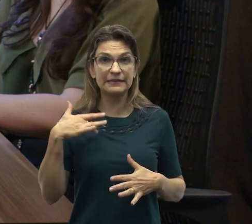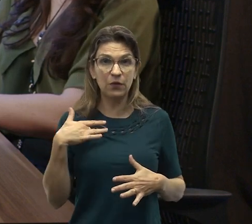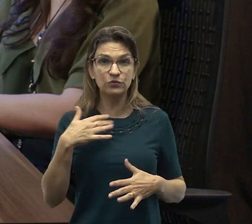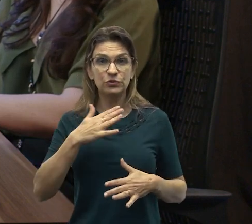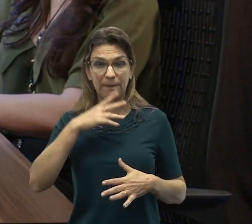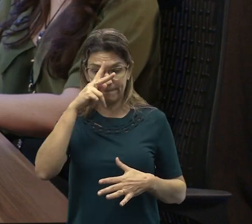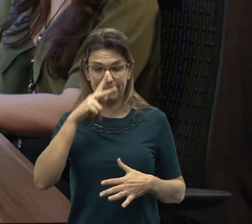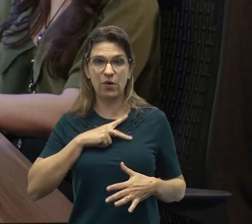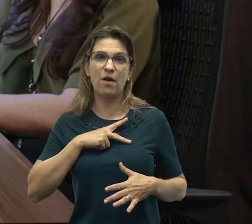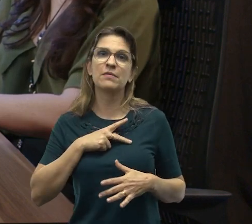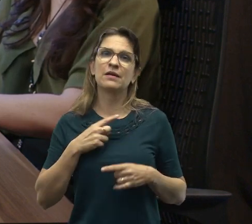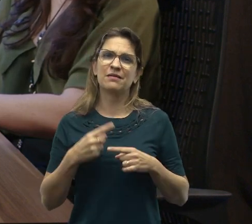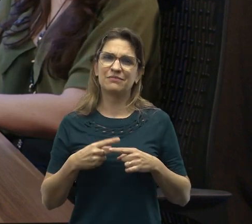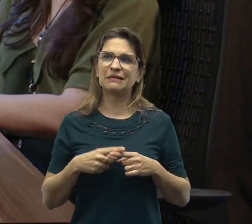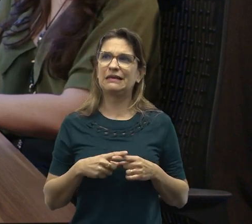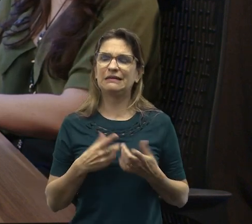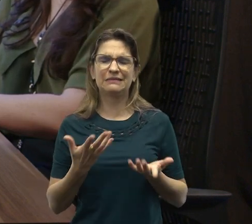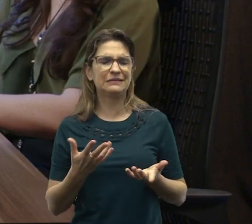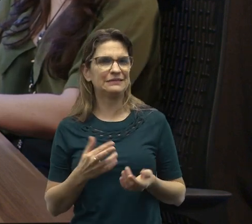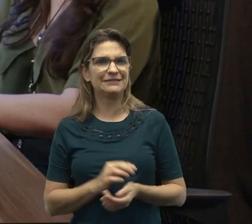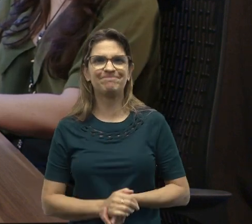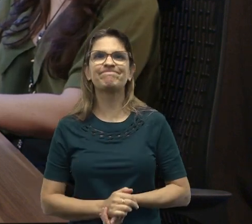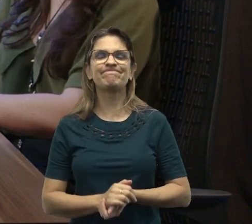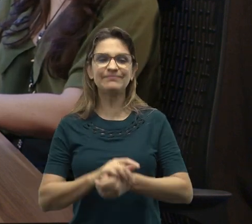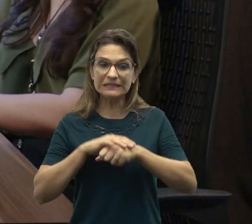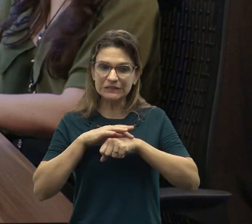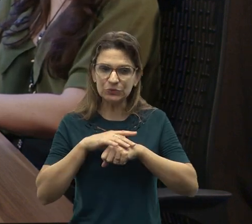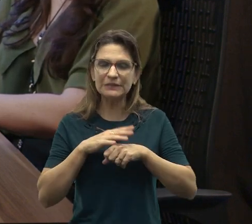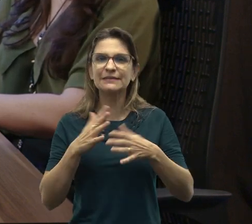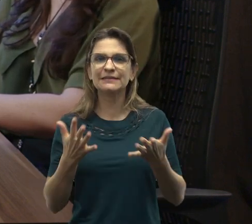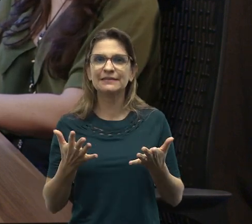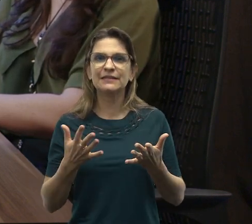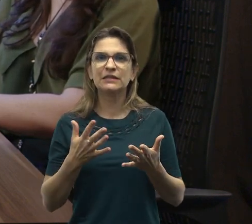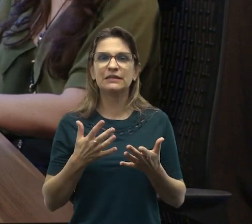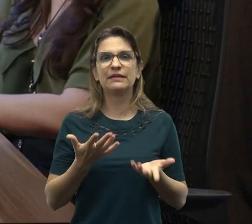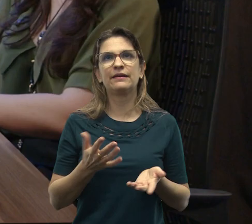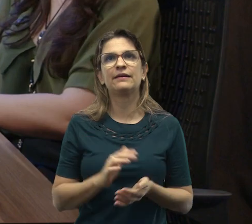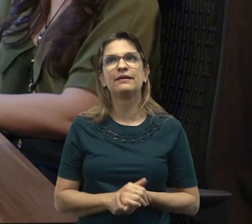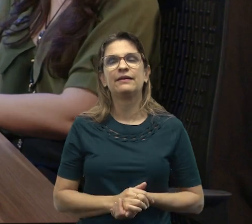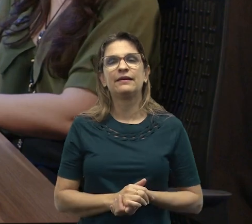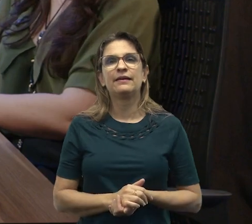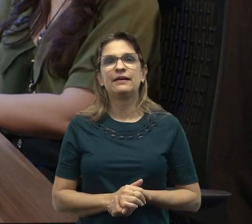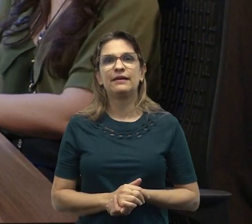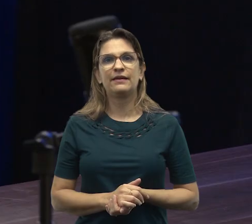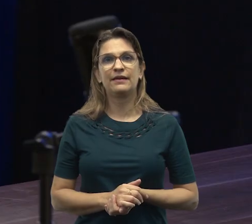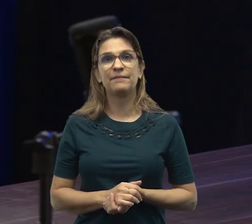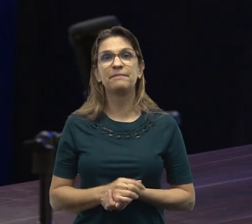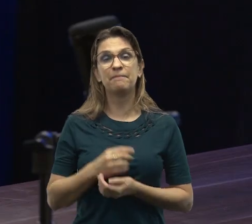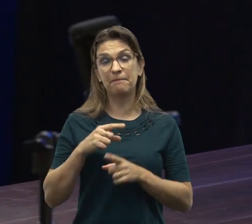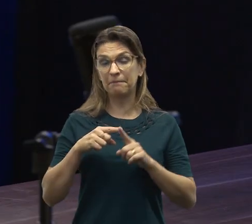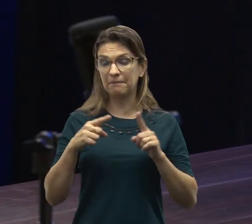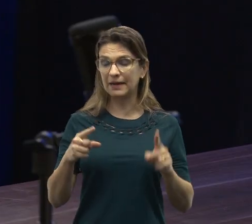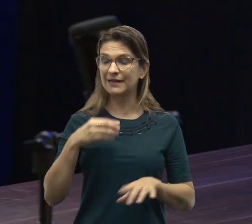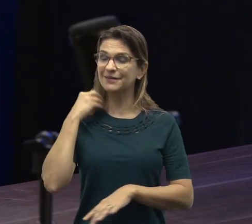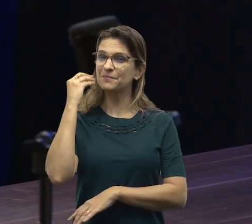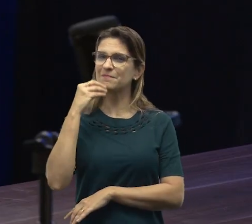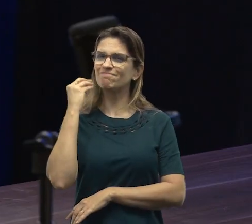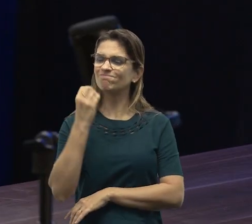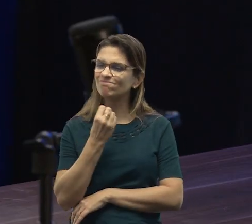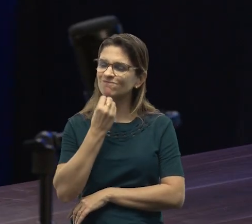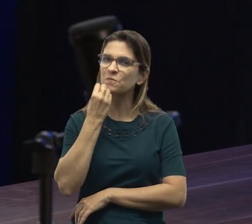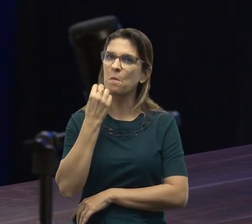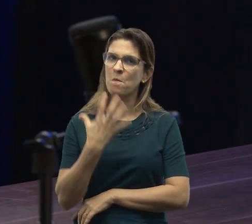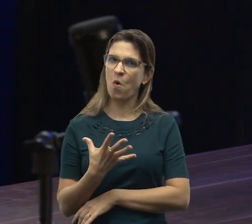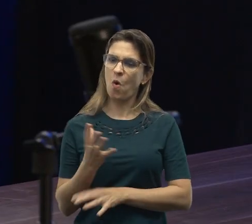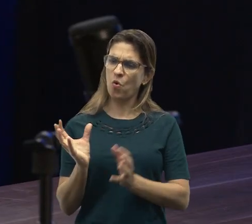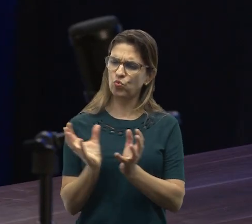né? Então, mas foi uma experiência muito boa, muito gratificante, e a gente viu a importância do corpo clínico do Hospital Regional, de todos os